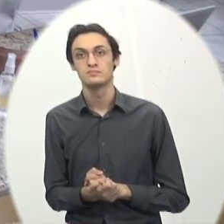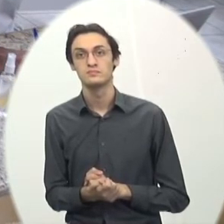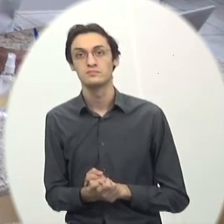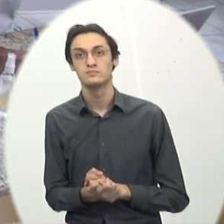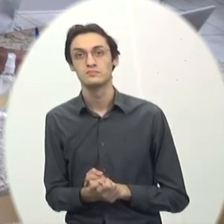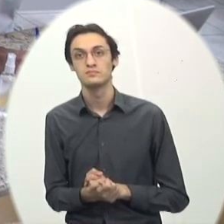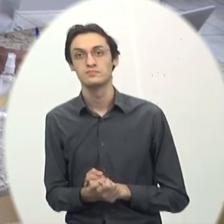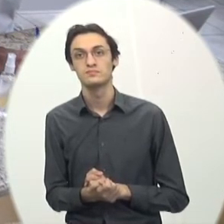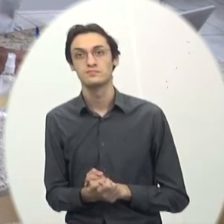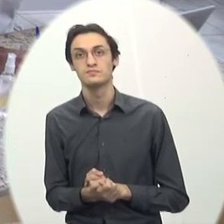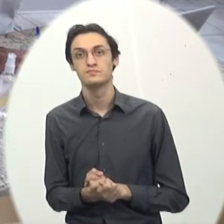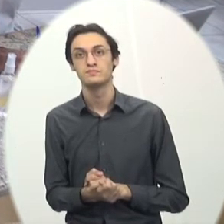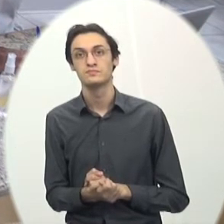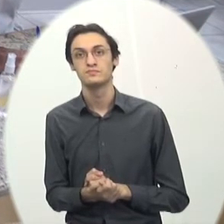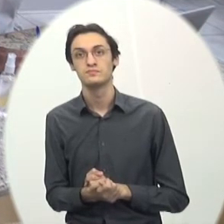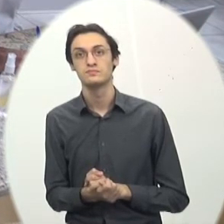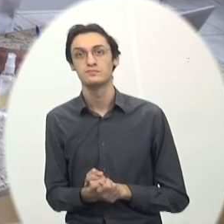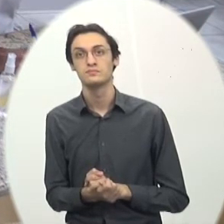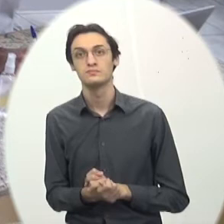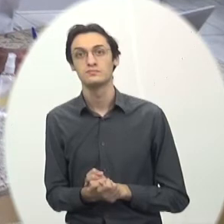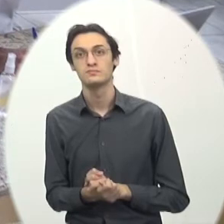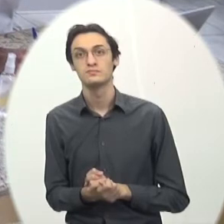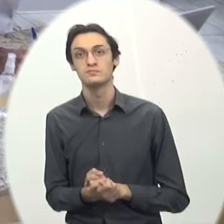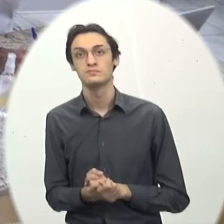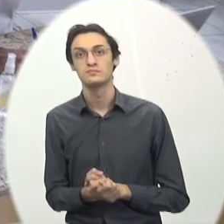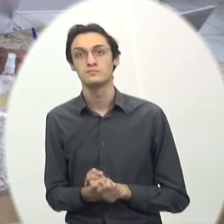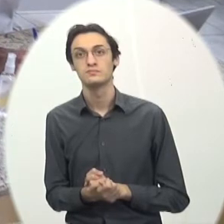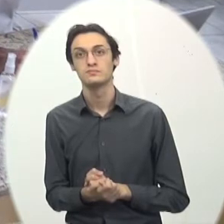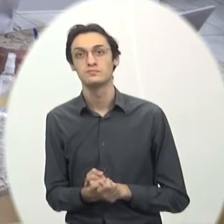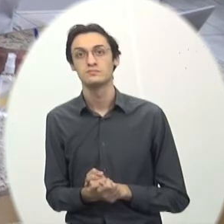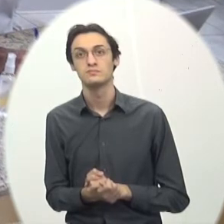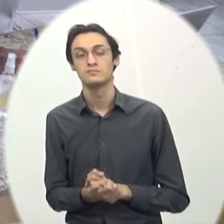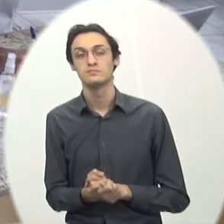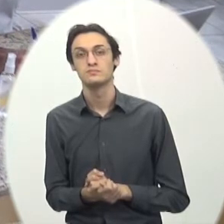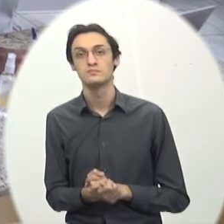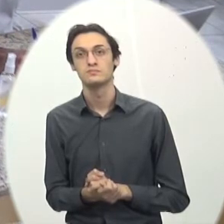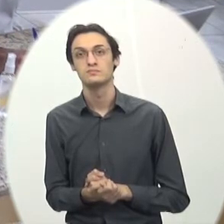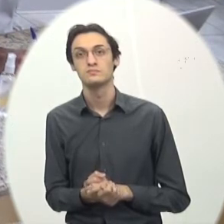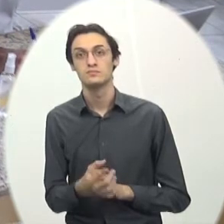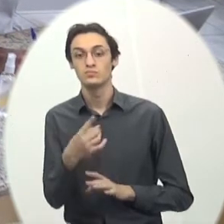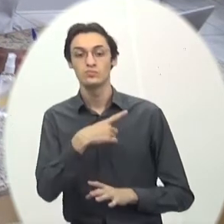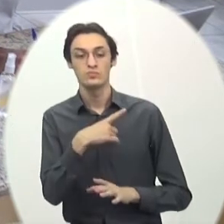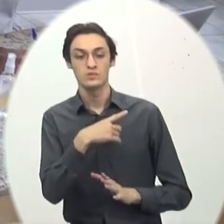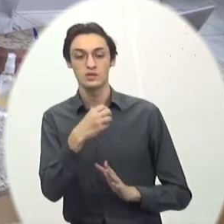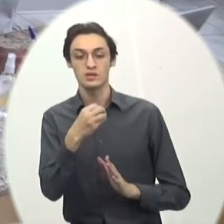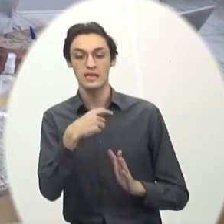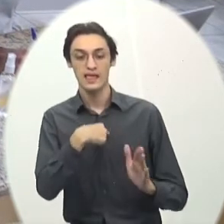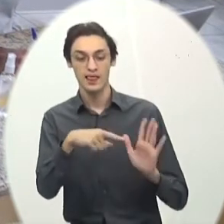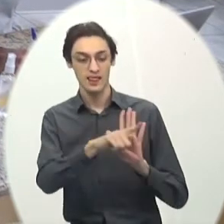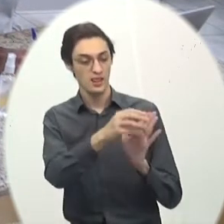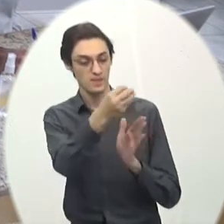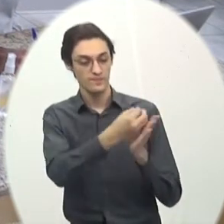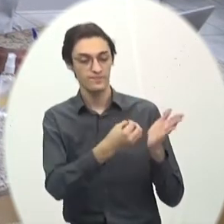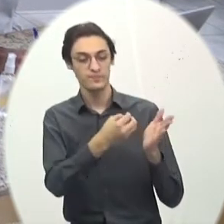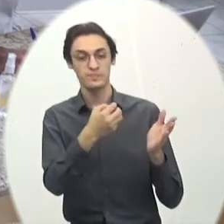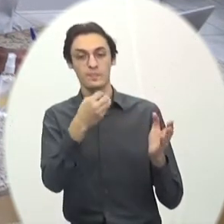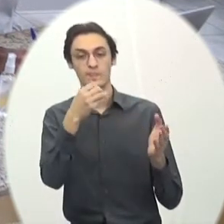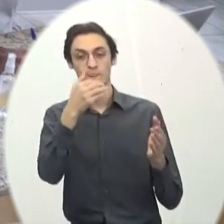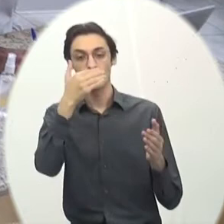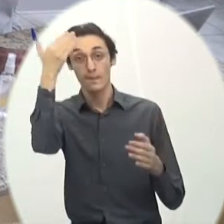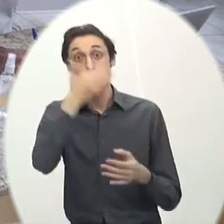motoristas, né? Alguma coisa que pudesse oficializar, legalizar,